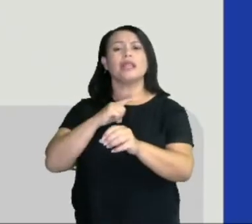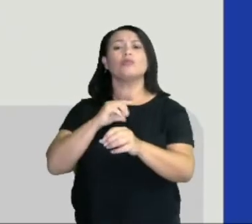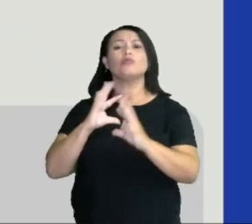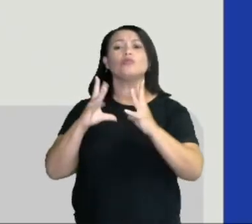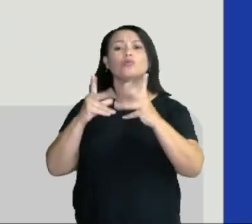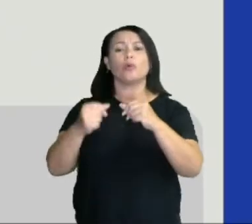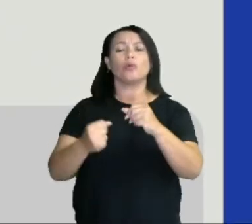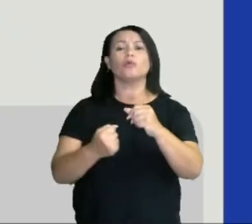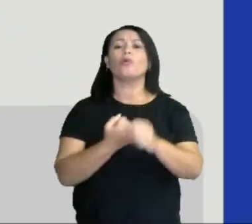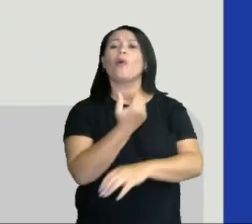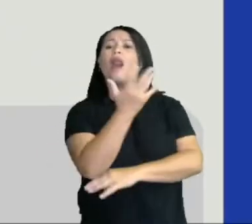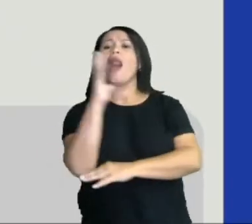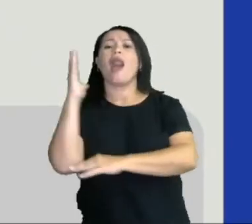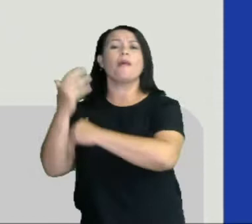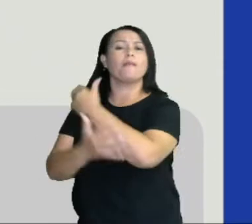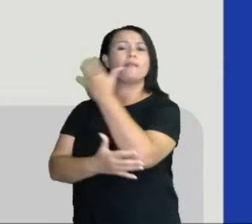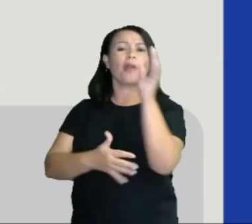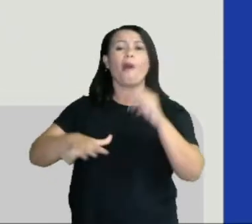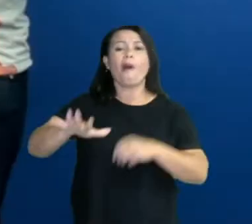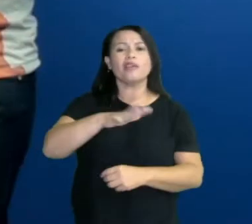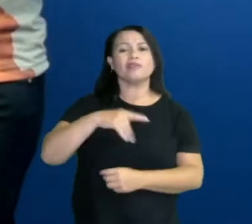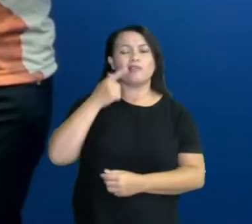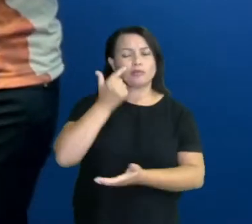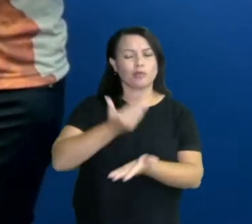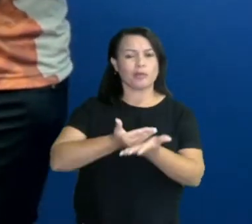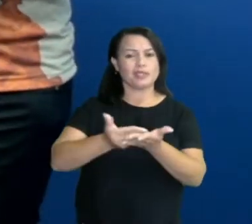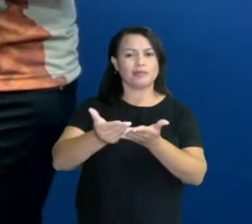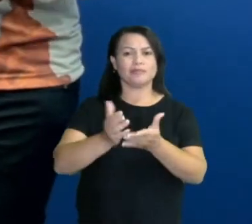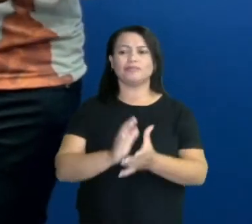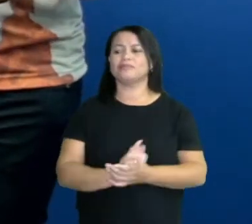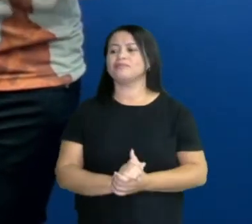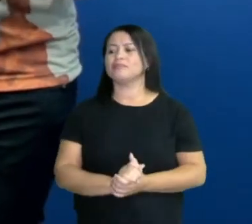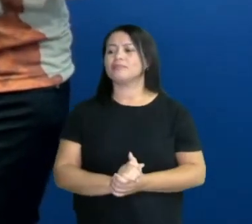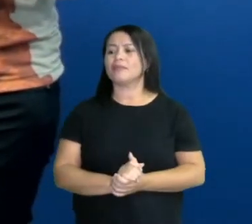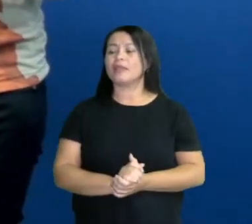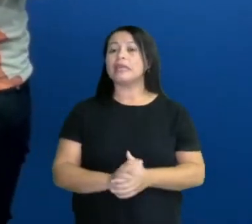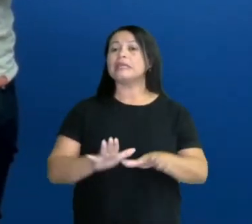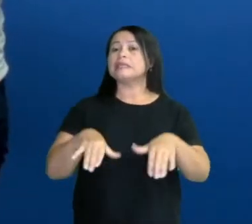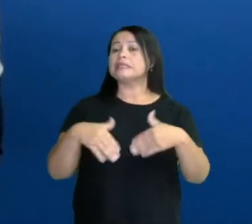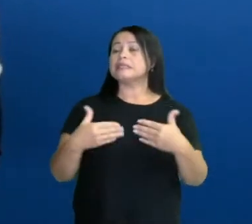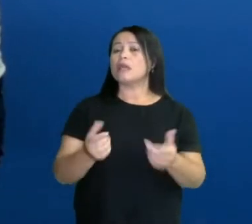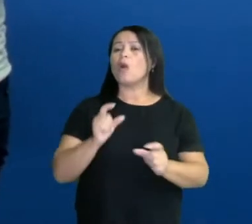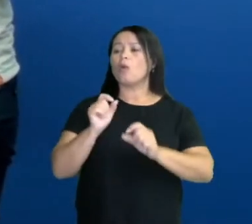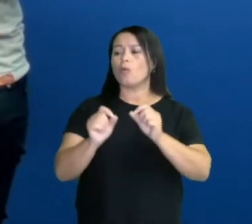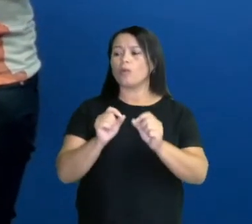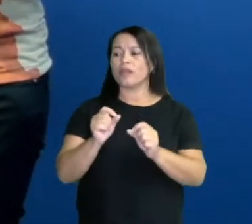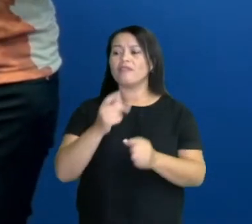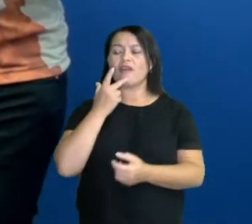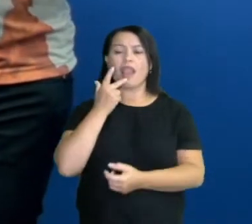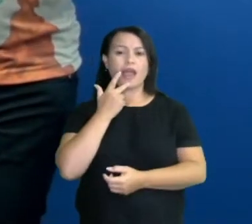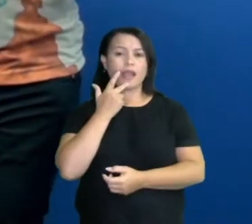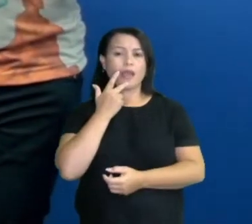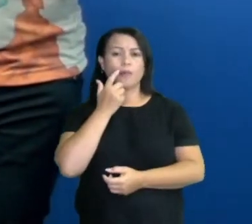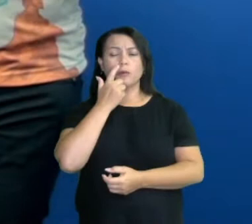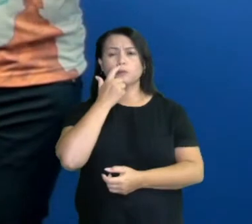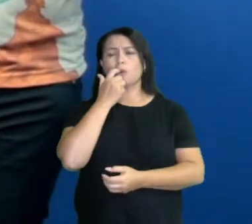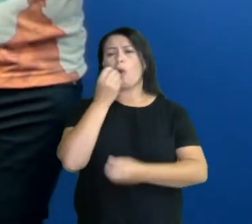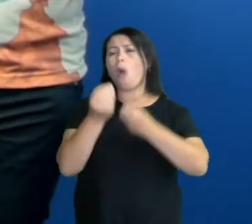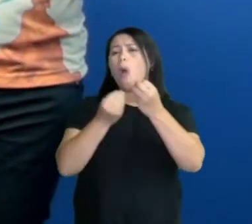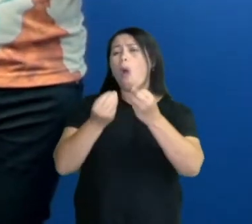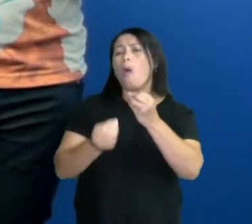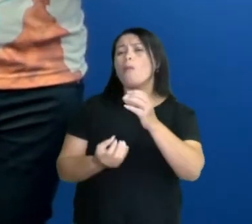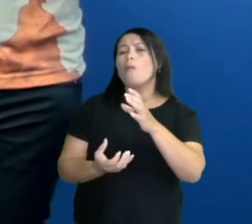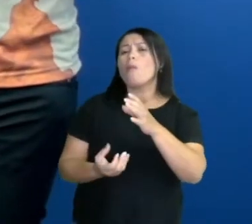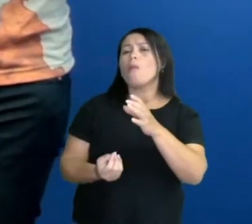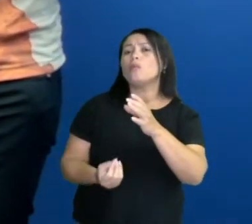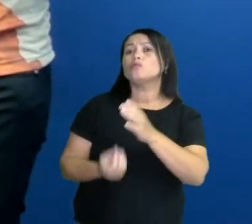biosfera. Então, vamos começar. A partir de então, falaremos sobre como acontece